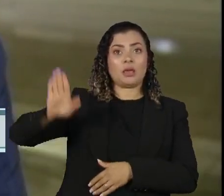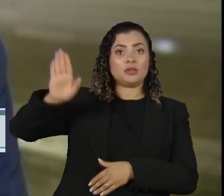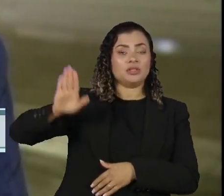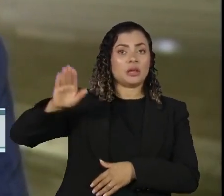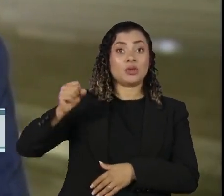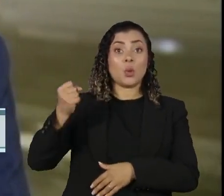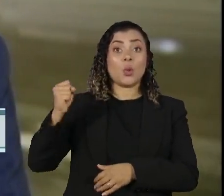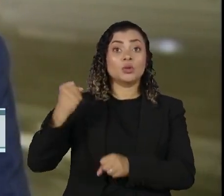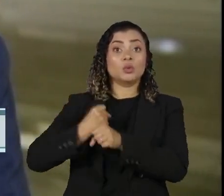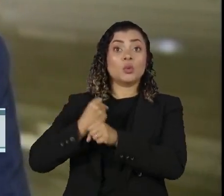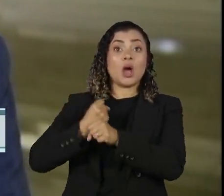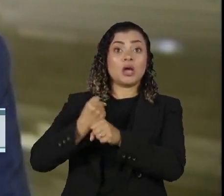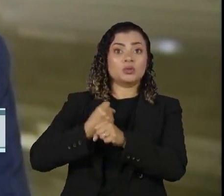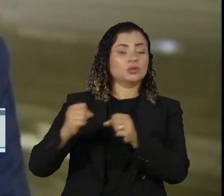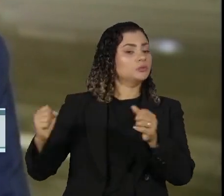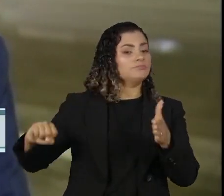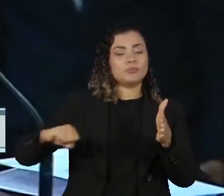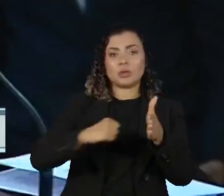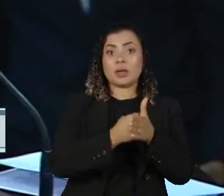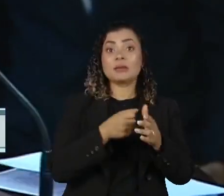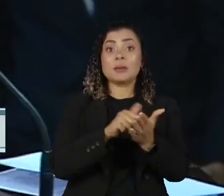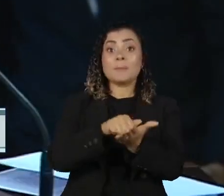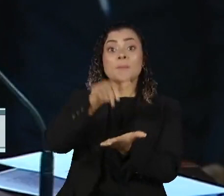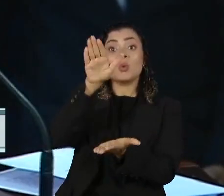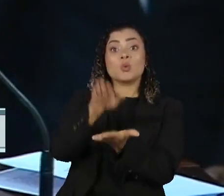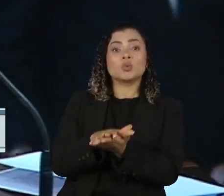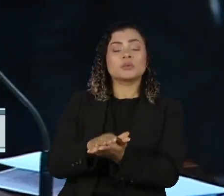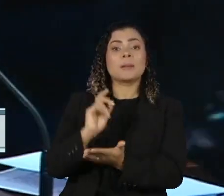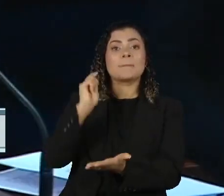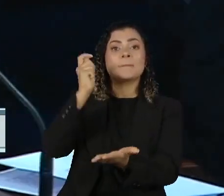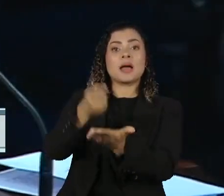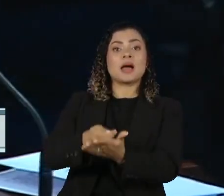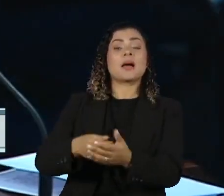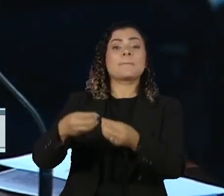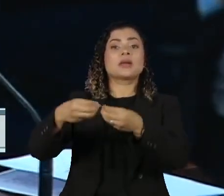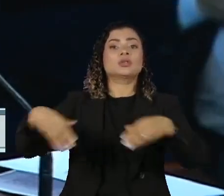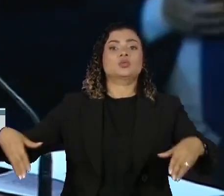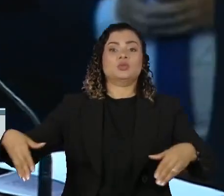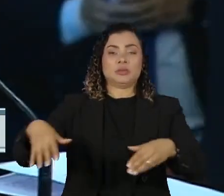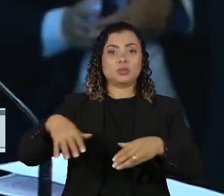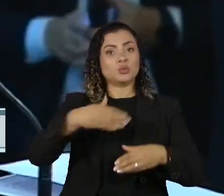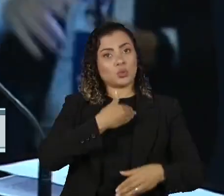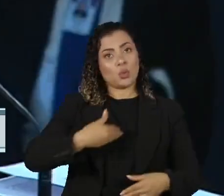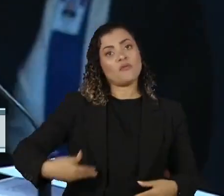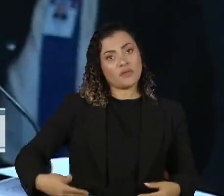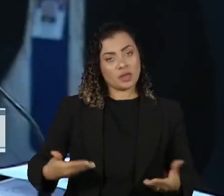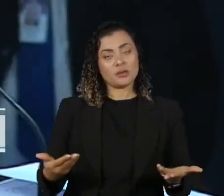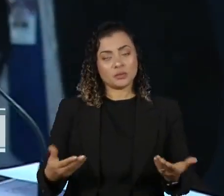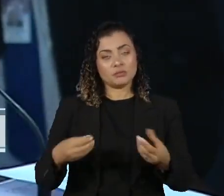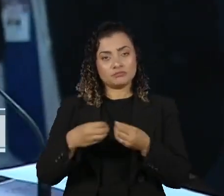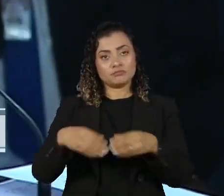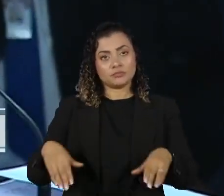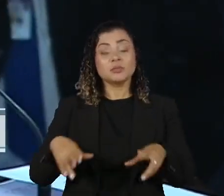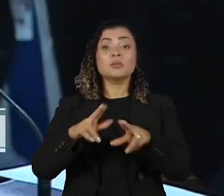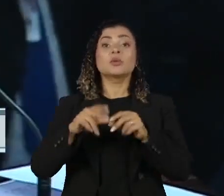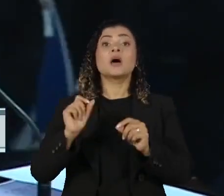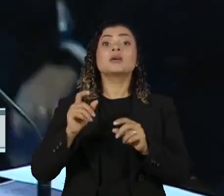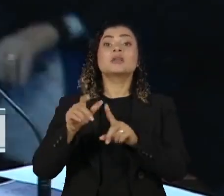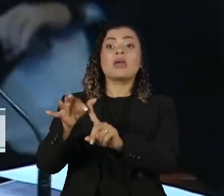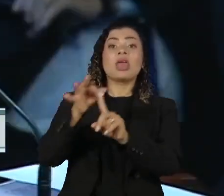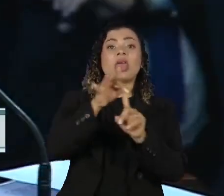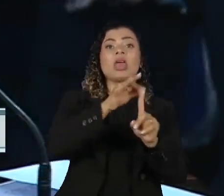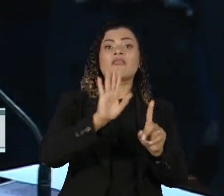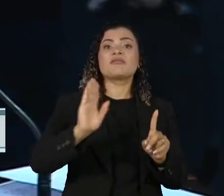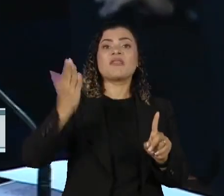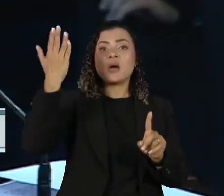senador por 8 anos e pagamento de multa equivalente ao valor do dano a administração pública em função da nomeação